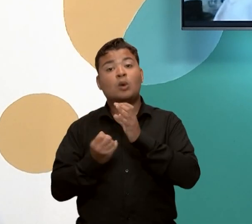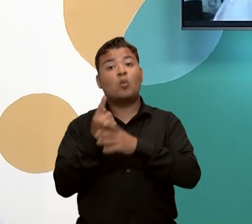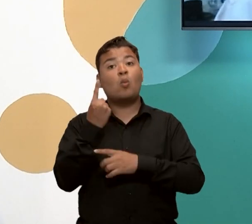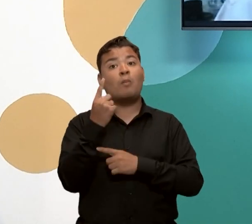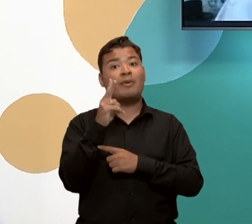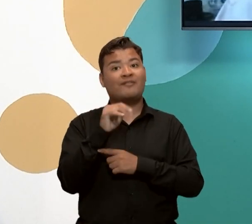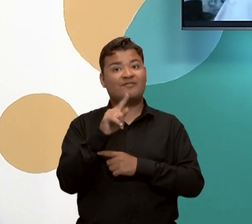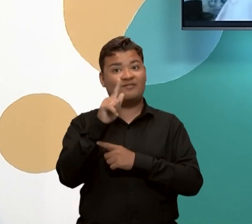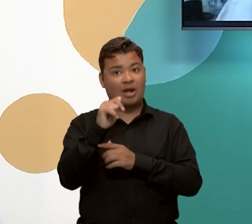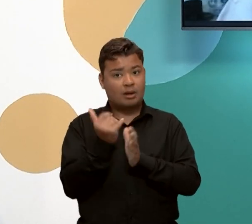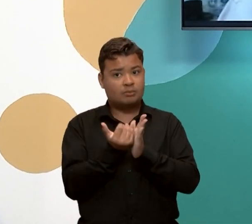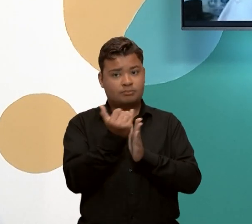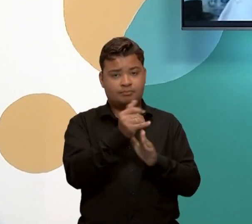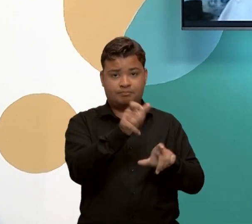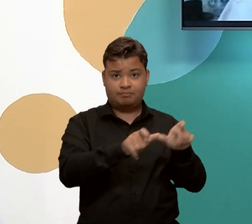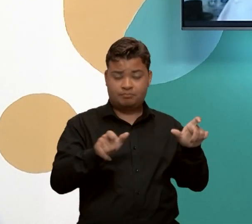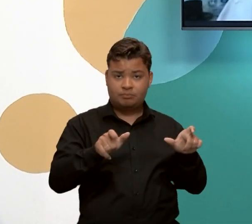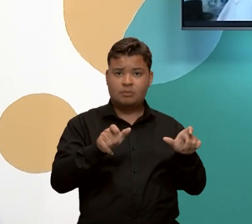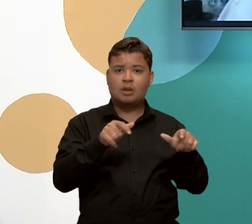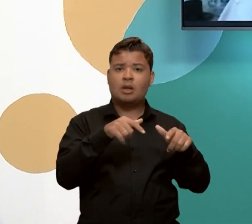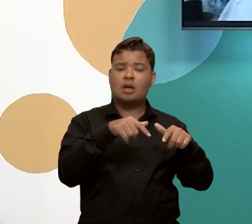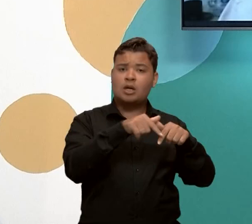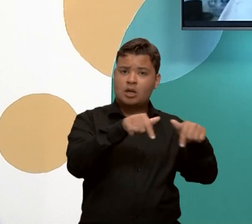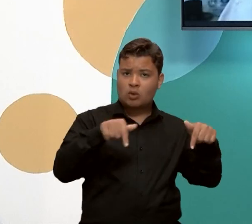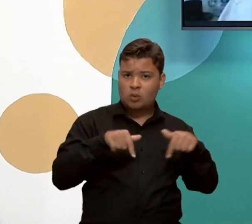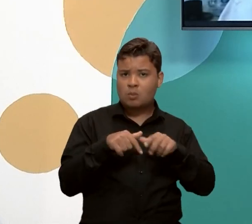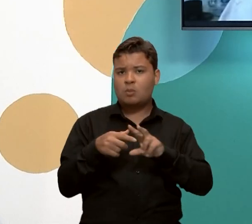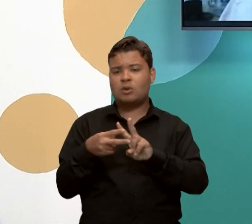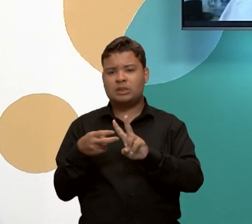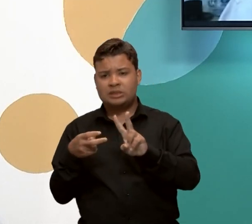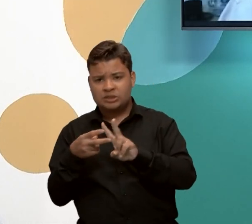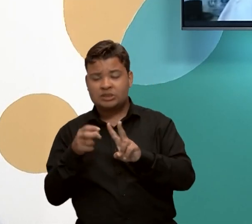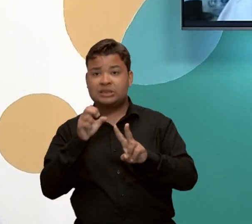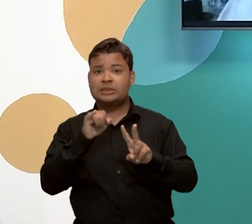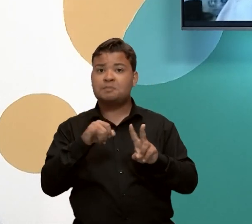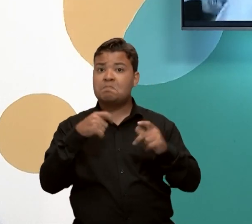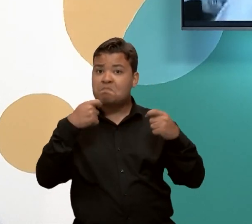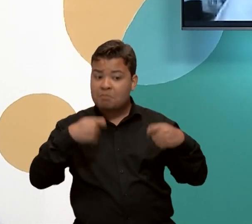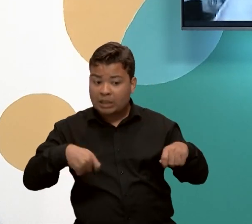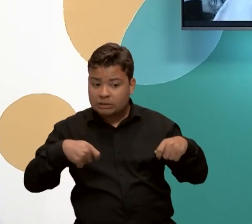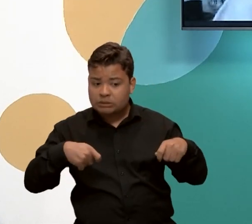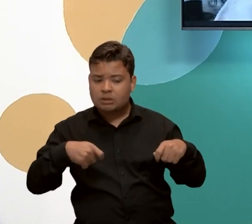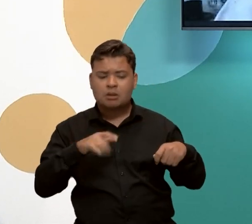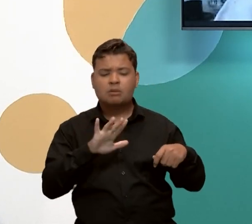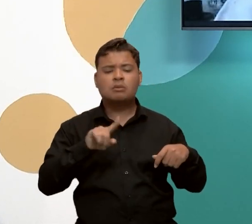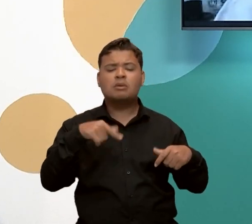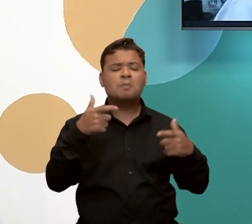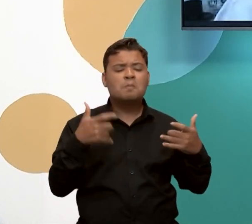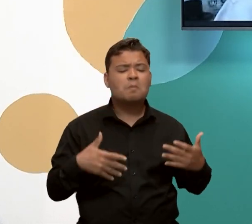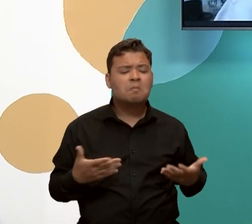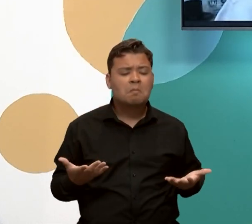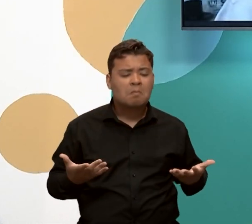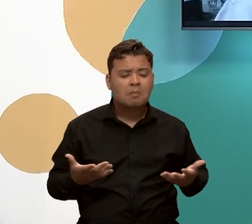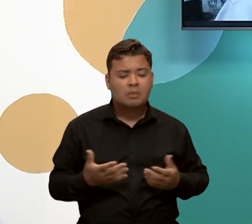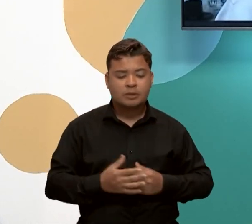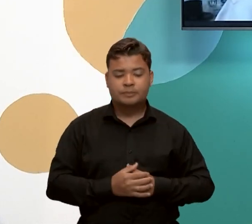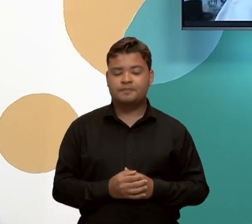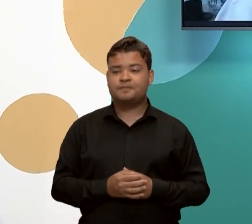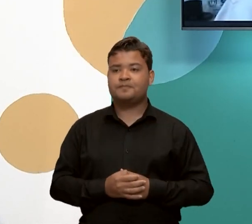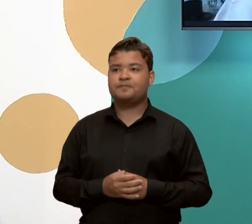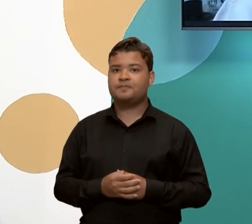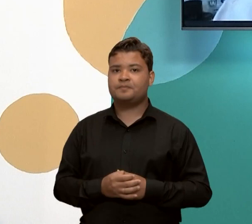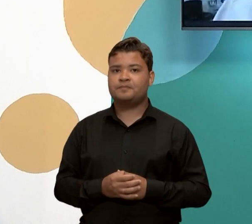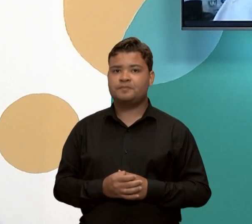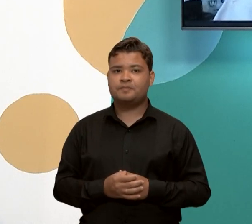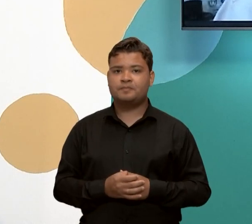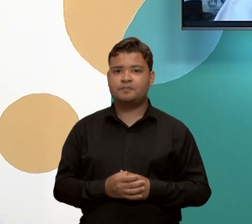para estudantes quilombolas, indígenas, quando há necessidade. O que o senhor falou depois disso? Eu disse que nos cursos em